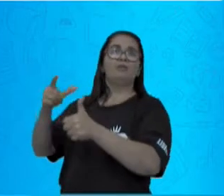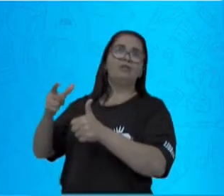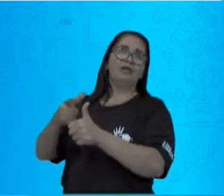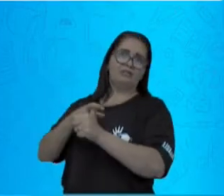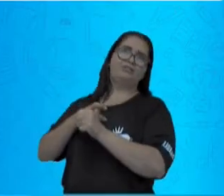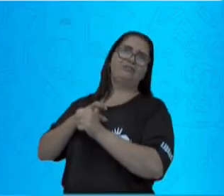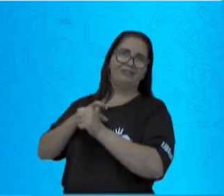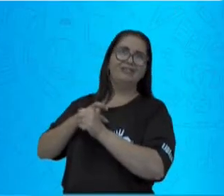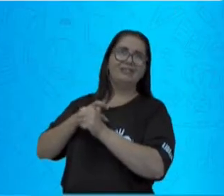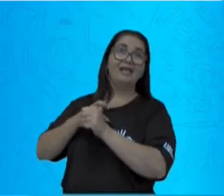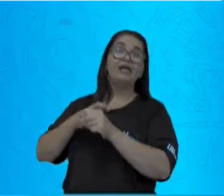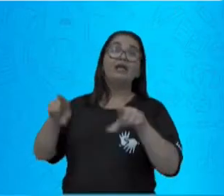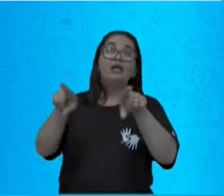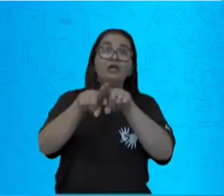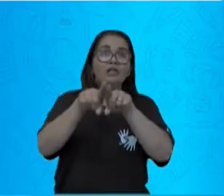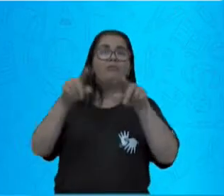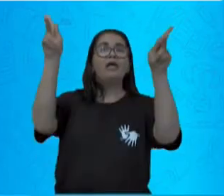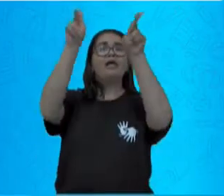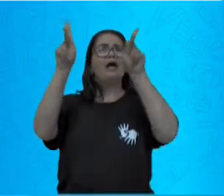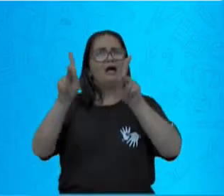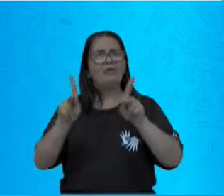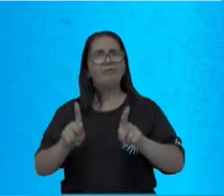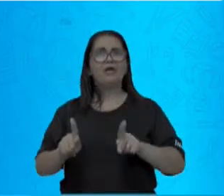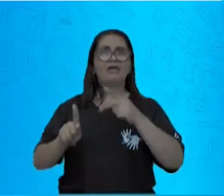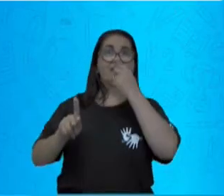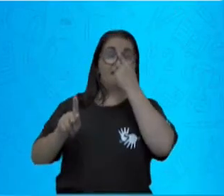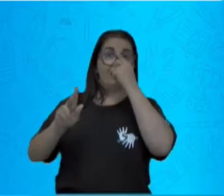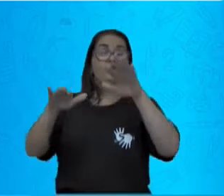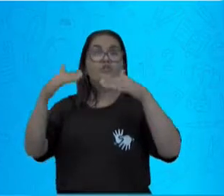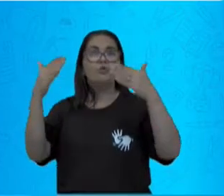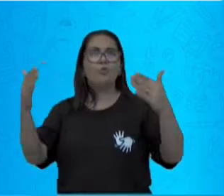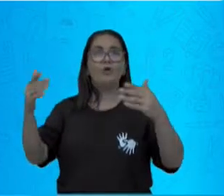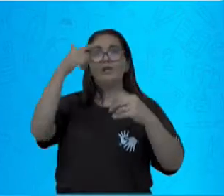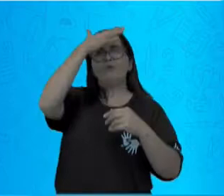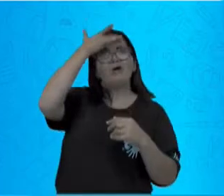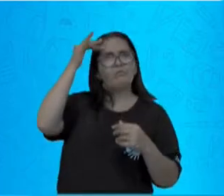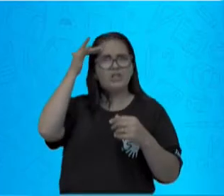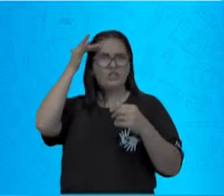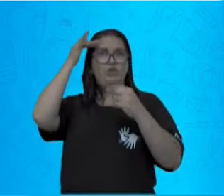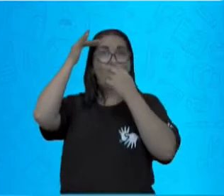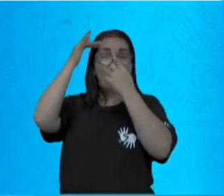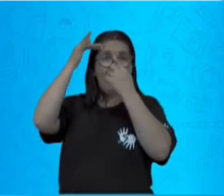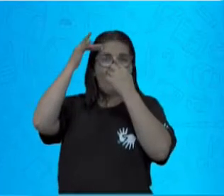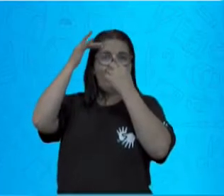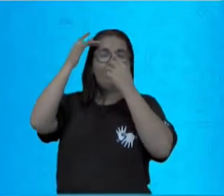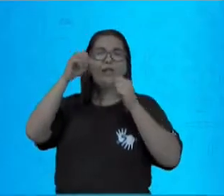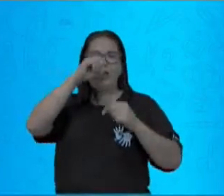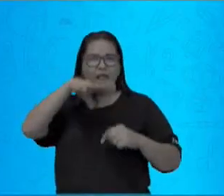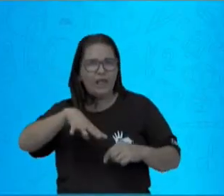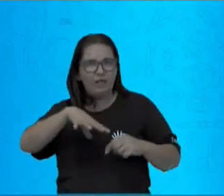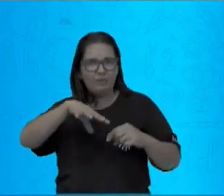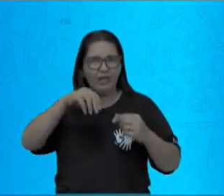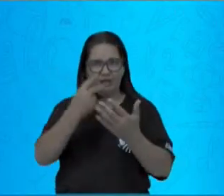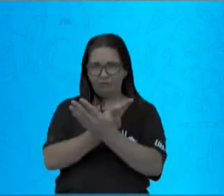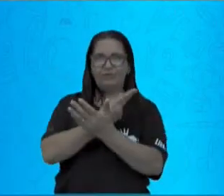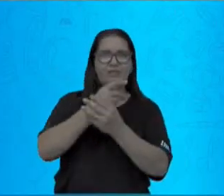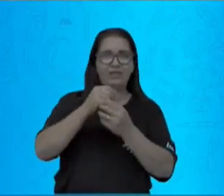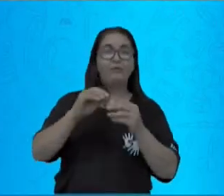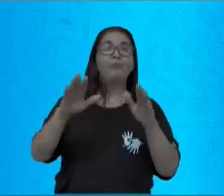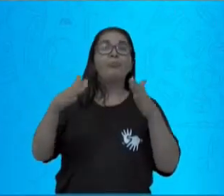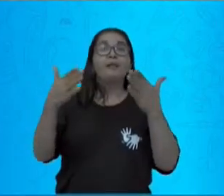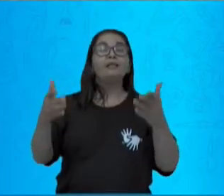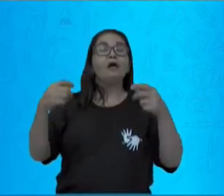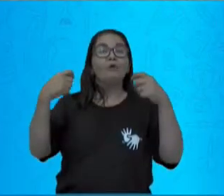lei marcial em tempo de paz, fazendo com que o rei não aceitasse e ficar muito